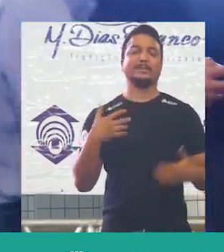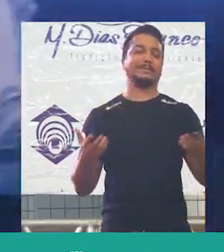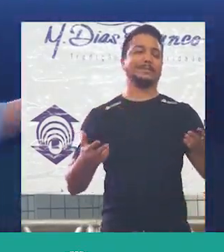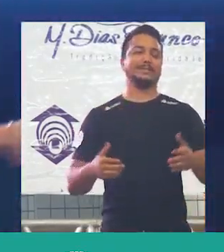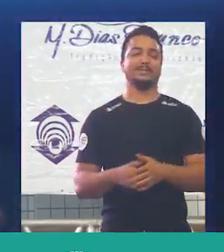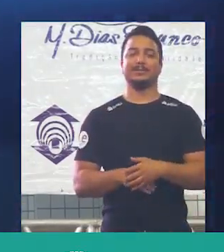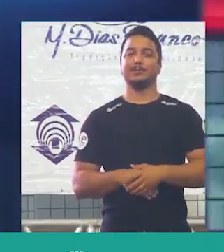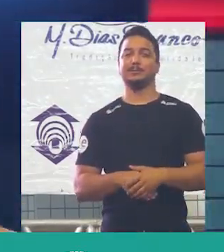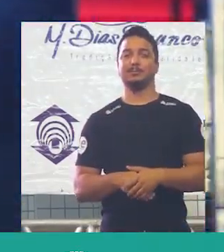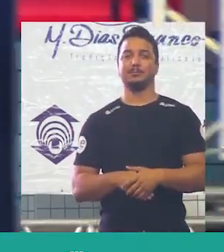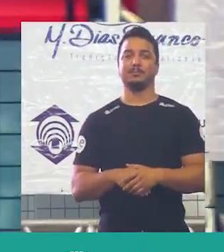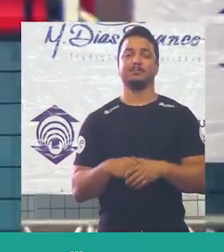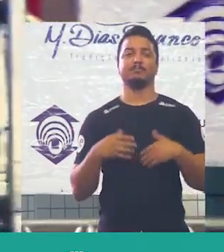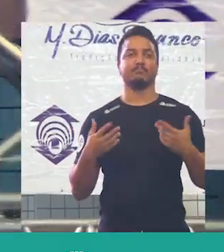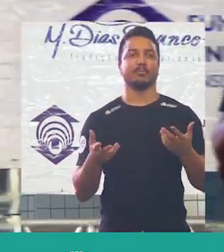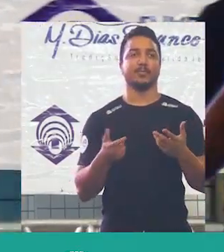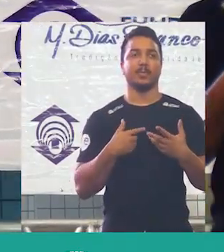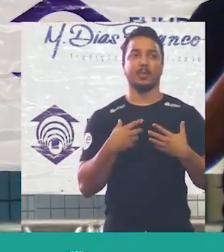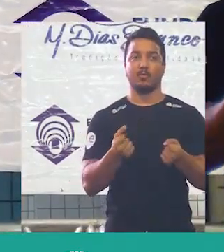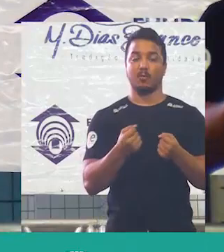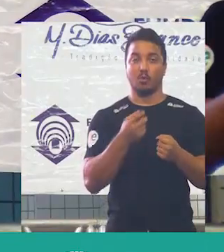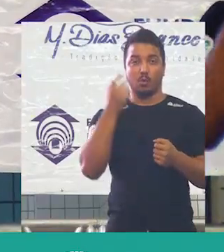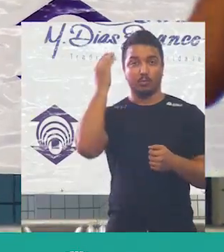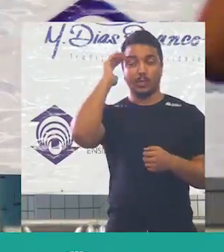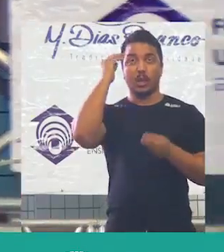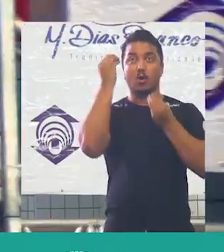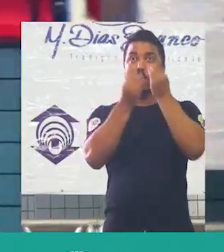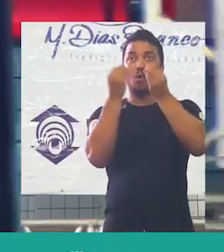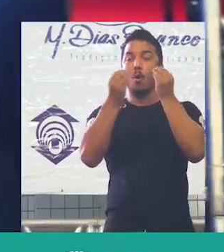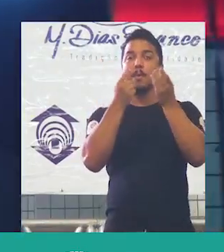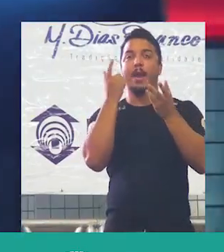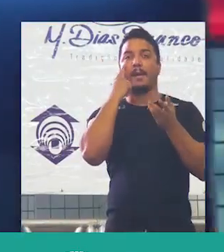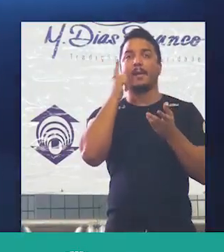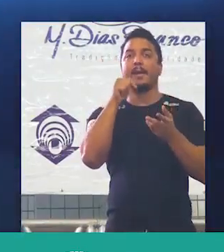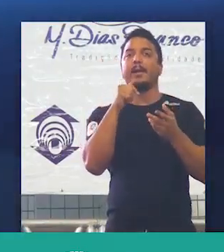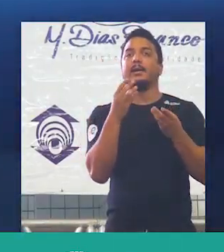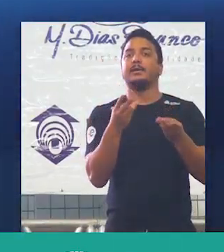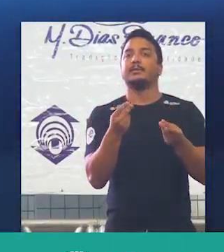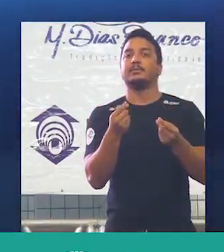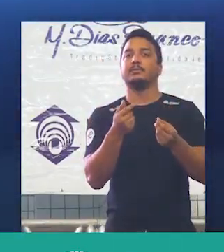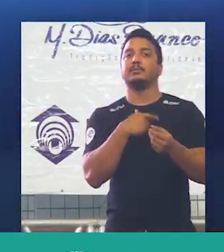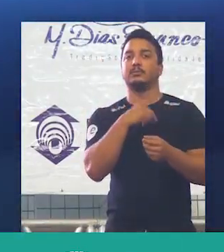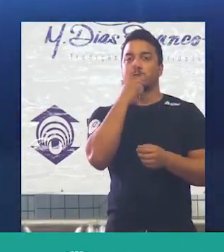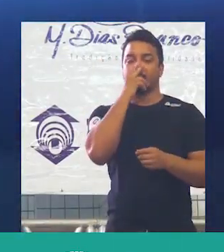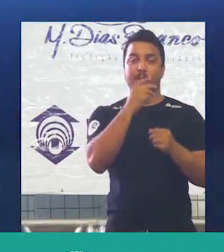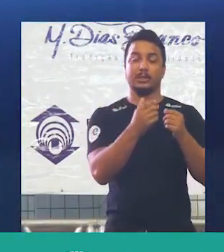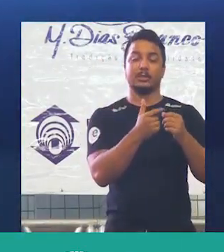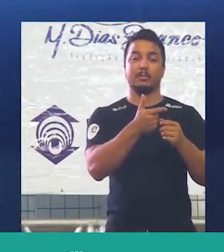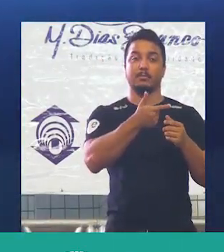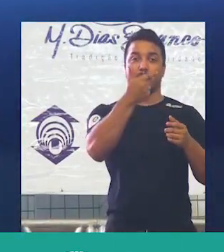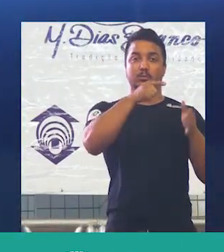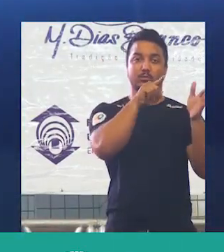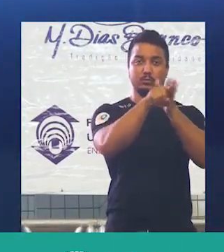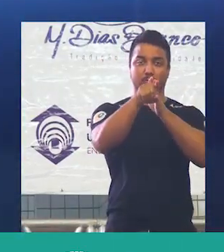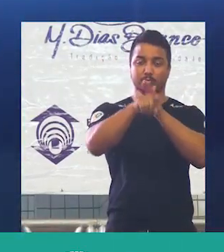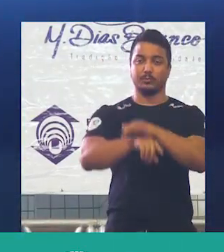frente. Então, vamos entender essa nossa segunda questão. Olha